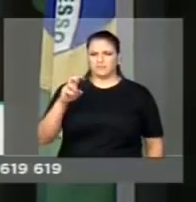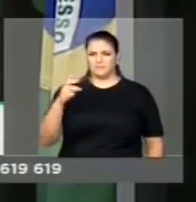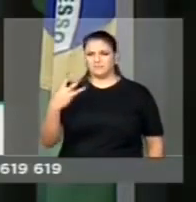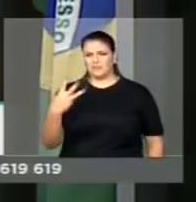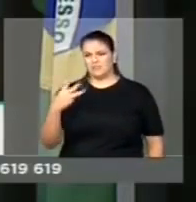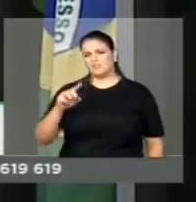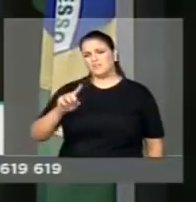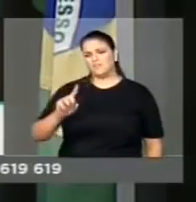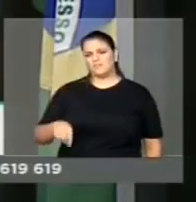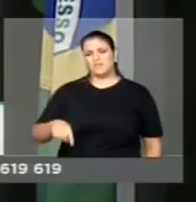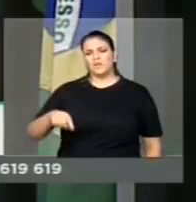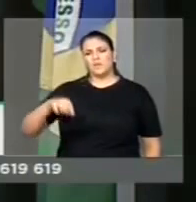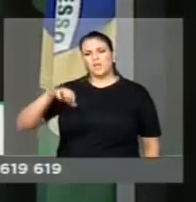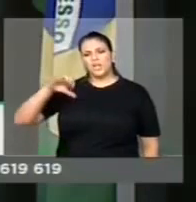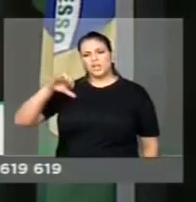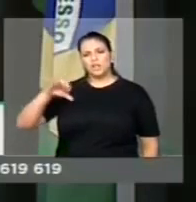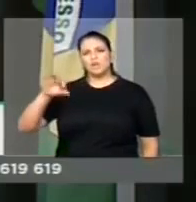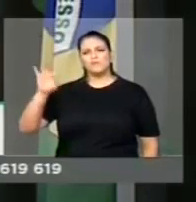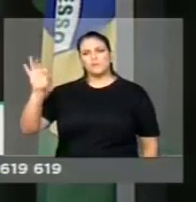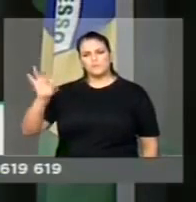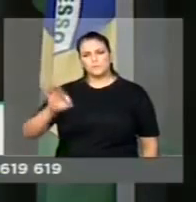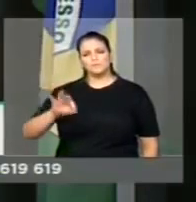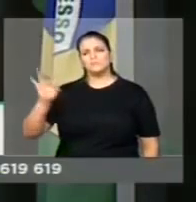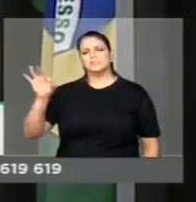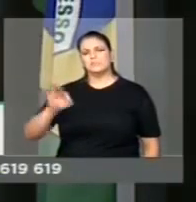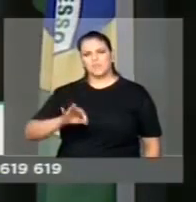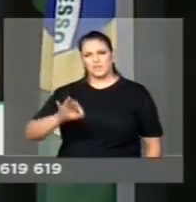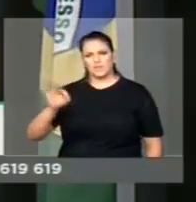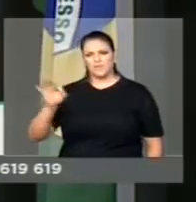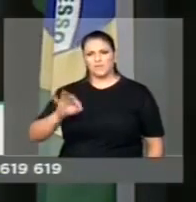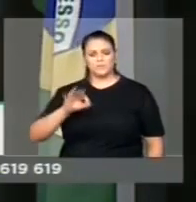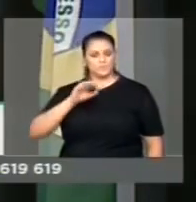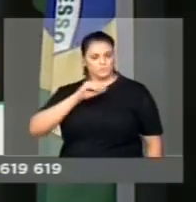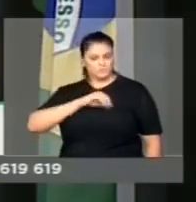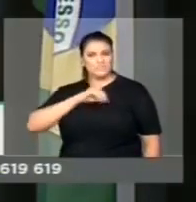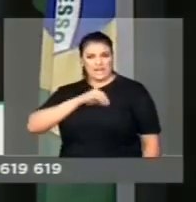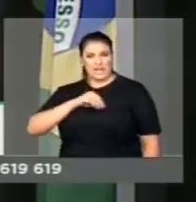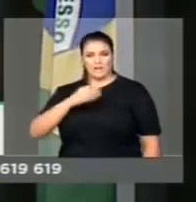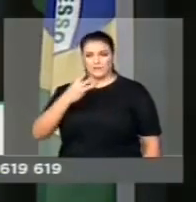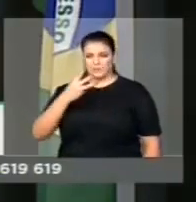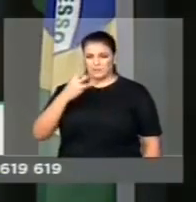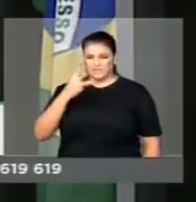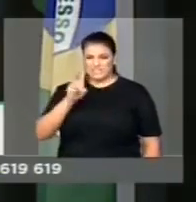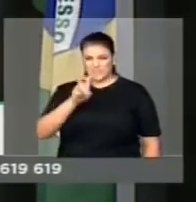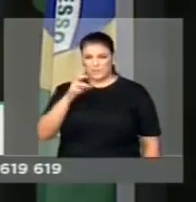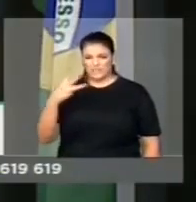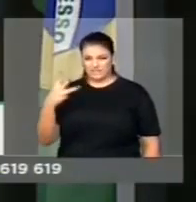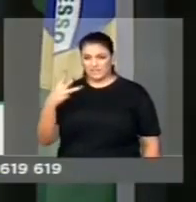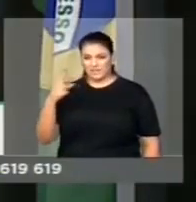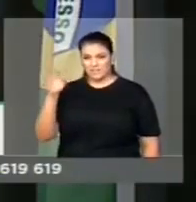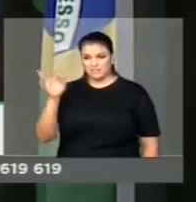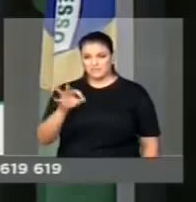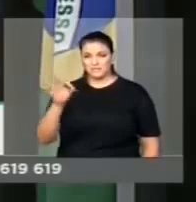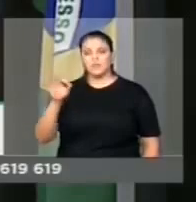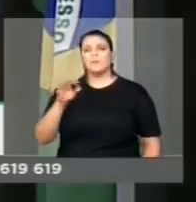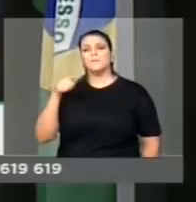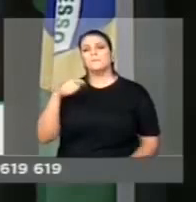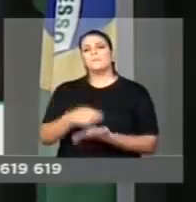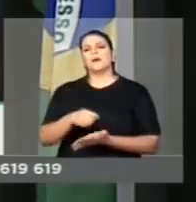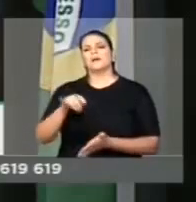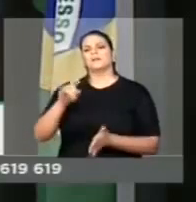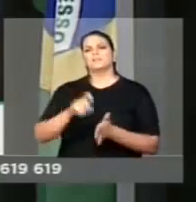tributária direta e indireta. Quem ganha acima de 30 salários mínimos, paga 29%,